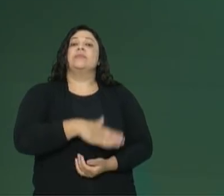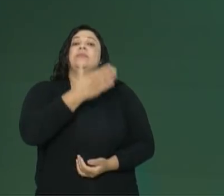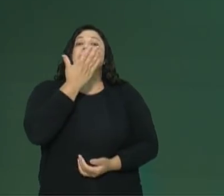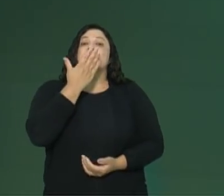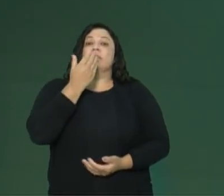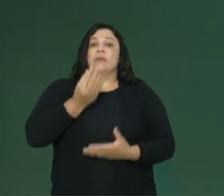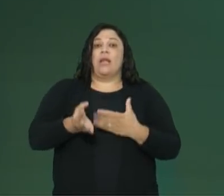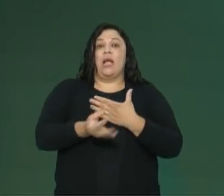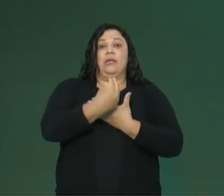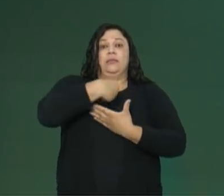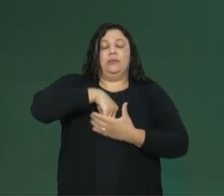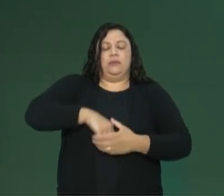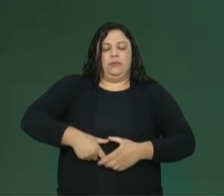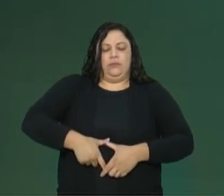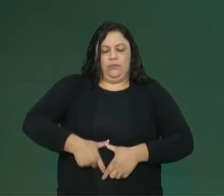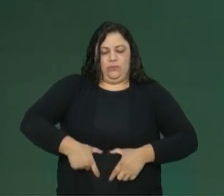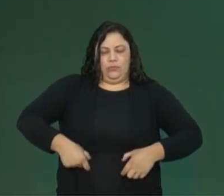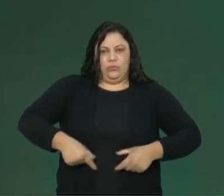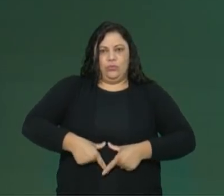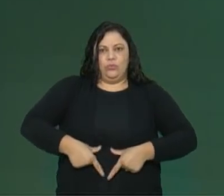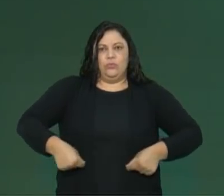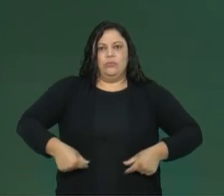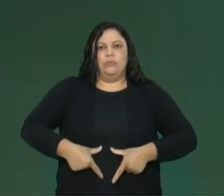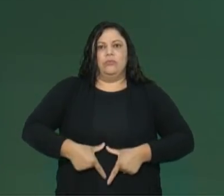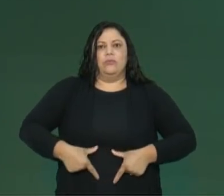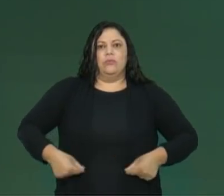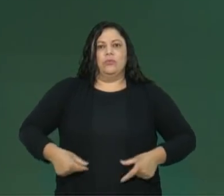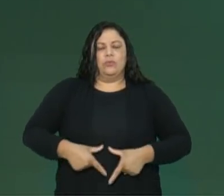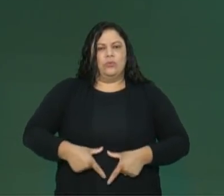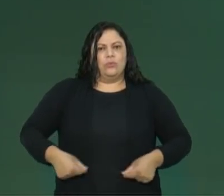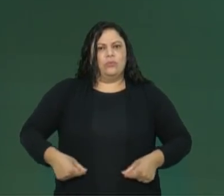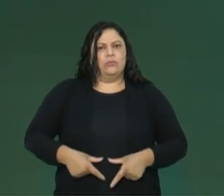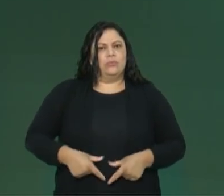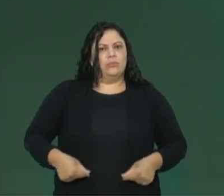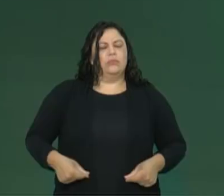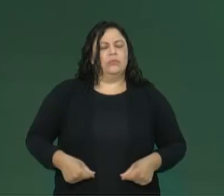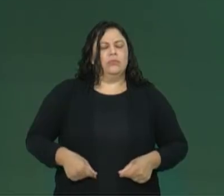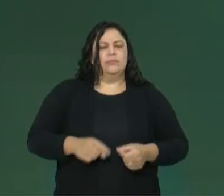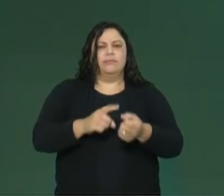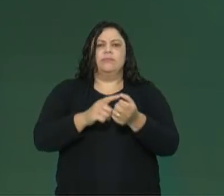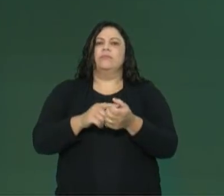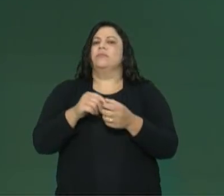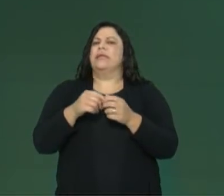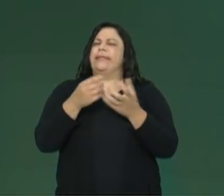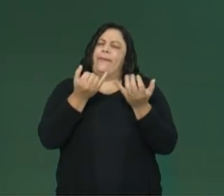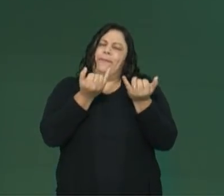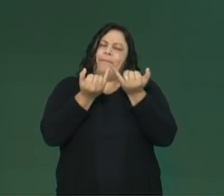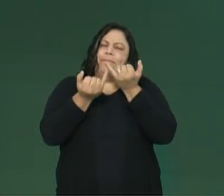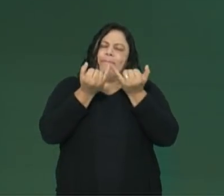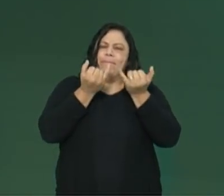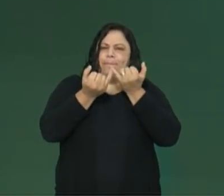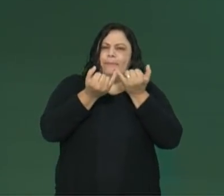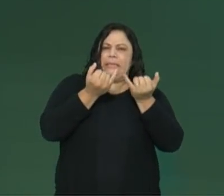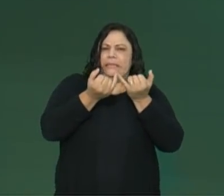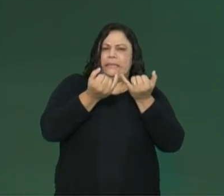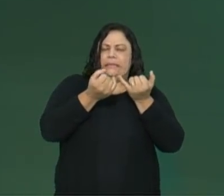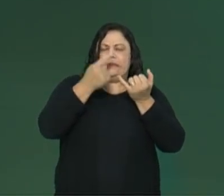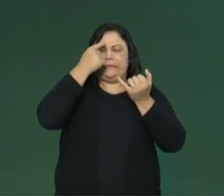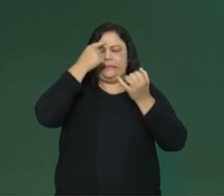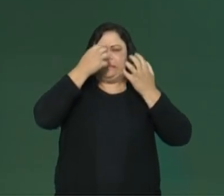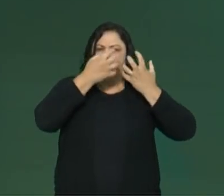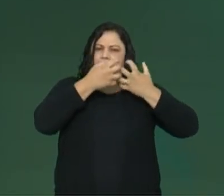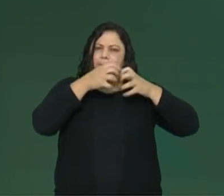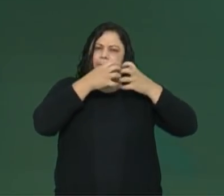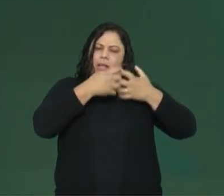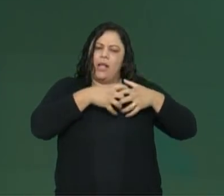ou seja, extracelular, e o sistema nervoso é ganglionar, pequenos cérebros, mas ao longo do corpo do